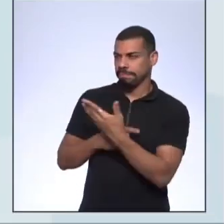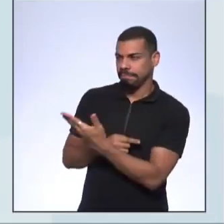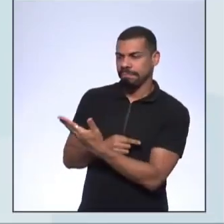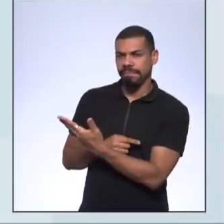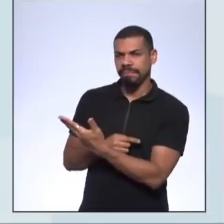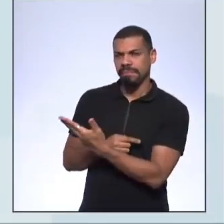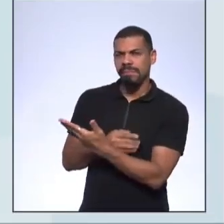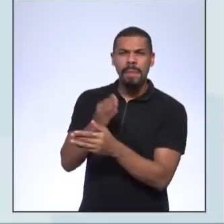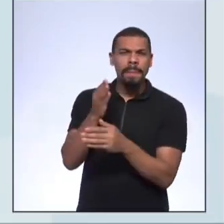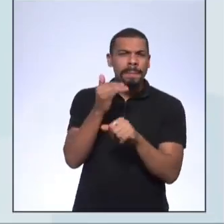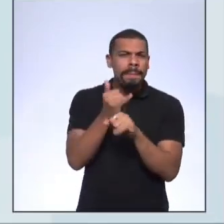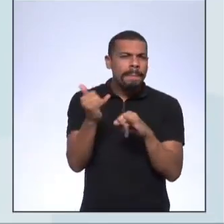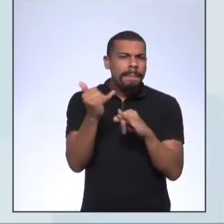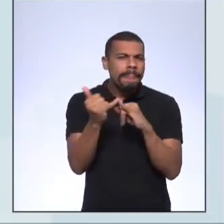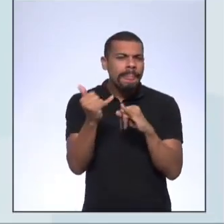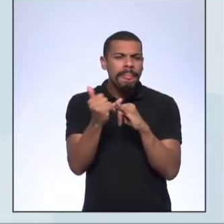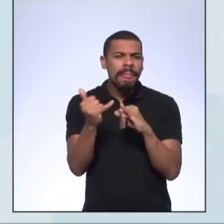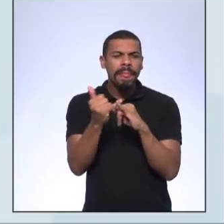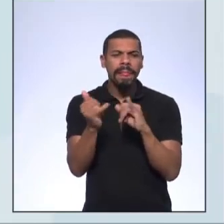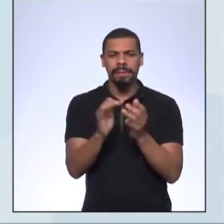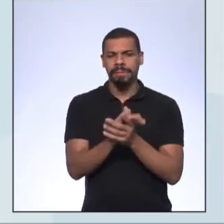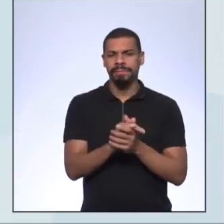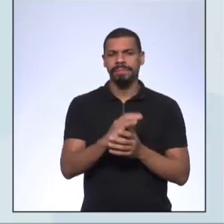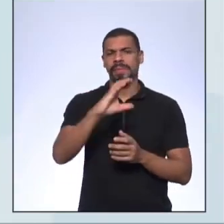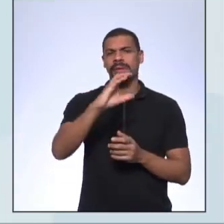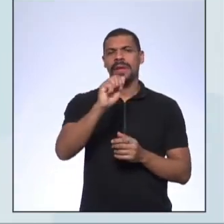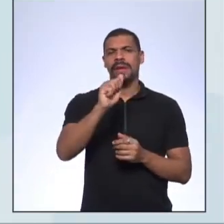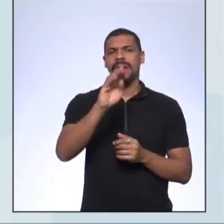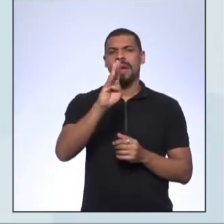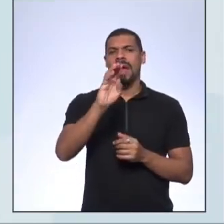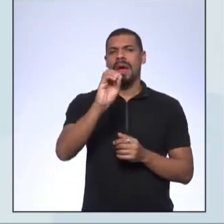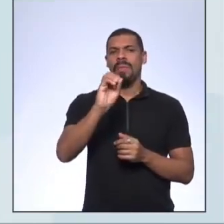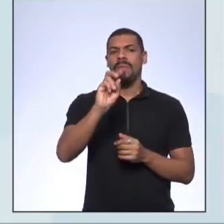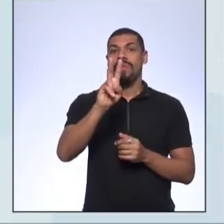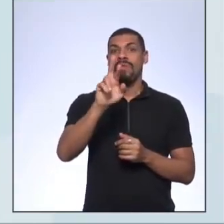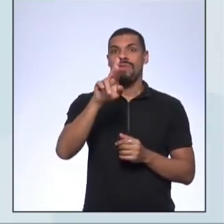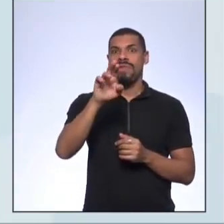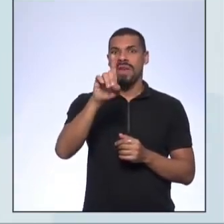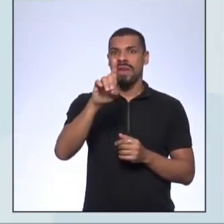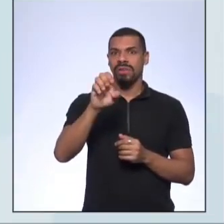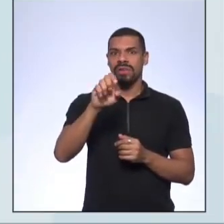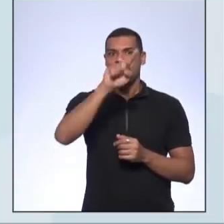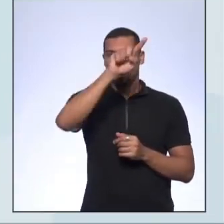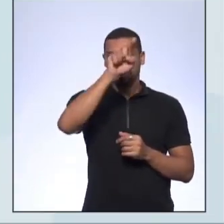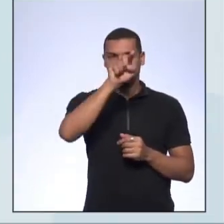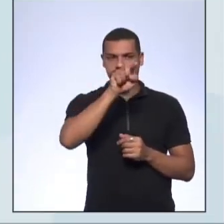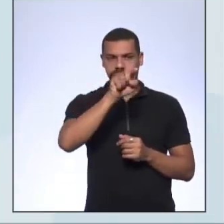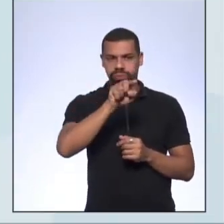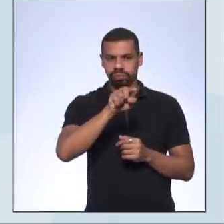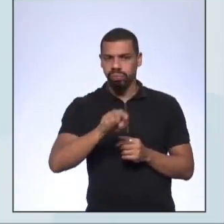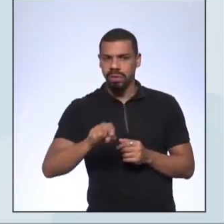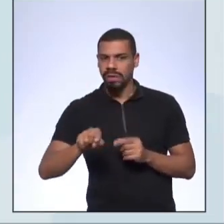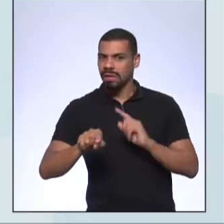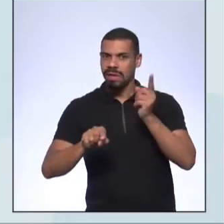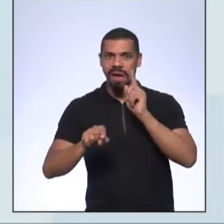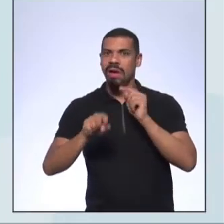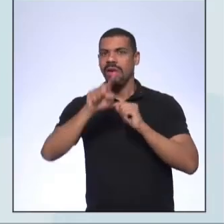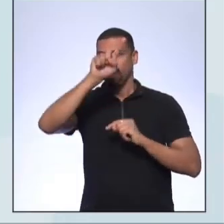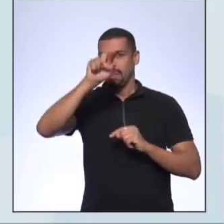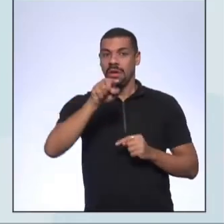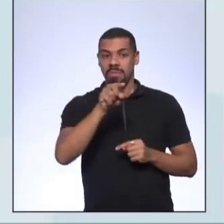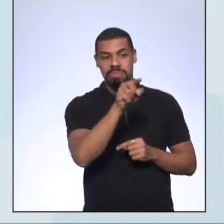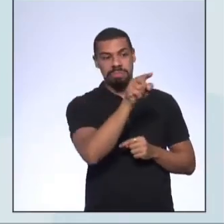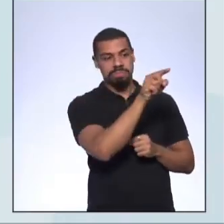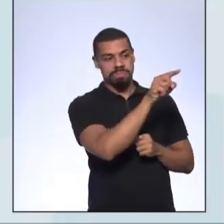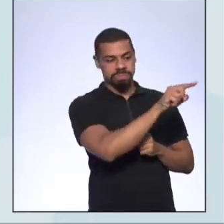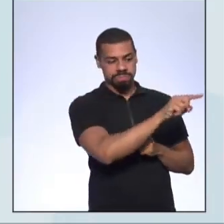ali próximo à ilha de Cabo Verde, mais para baixo, a rota dá uma desviada grande, ela não vai contornando a África direitinho, tá? Por que